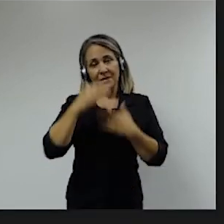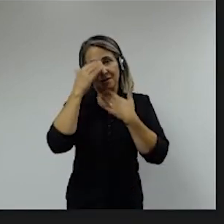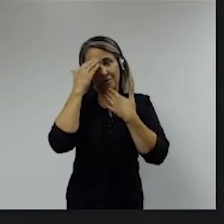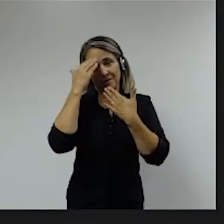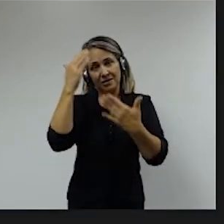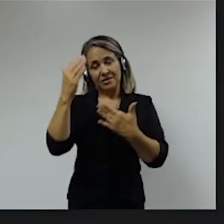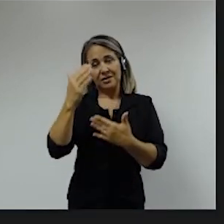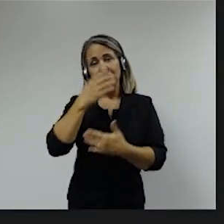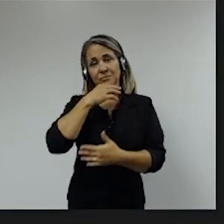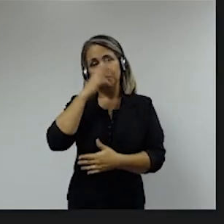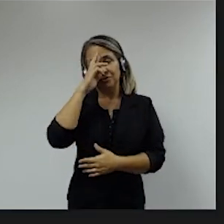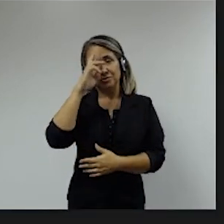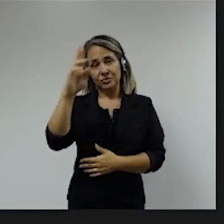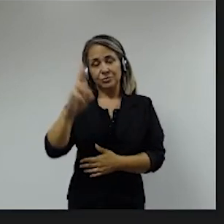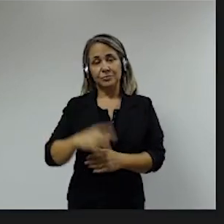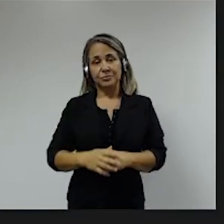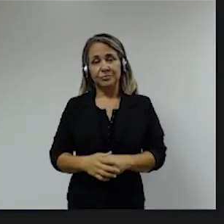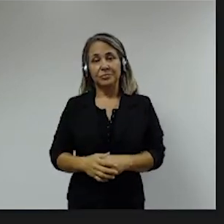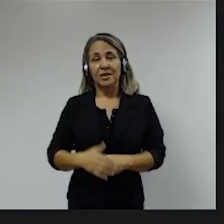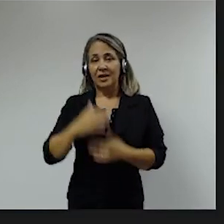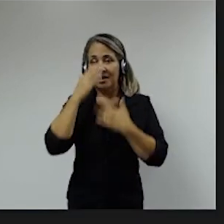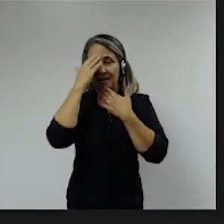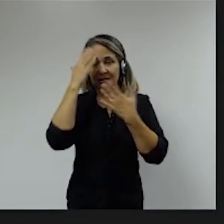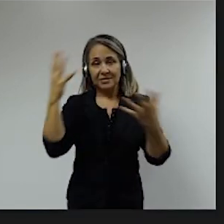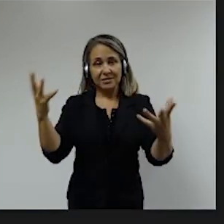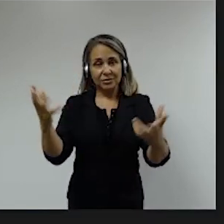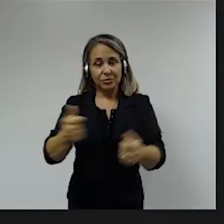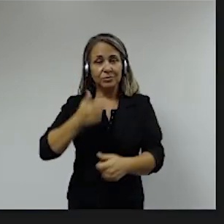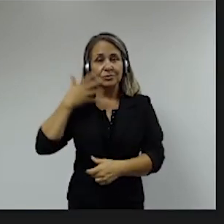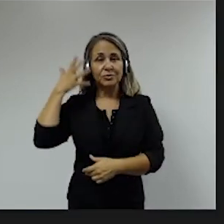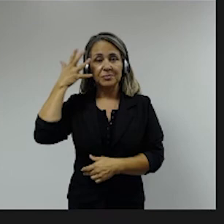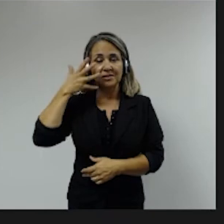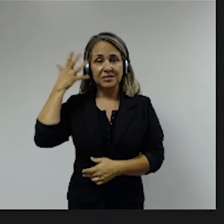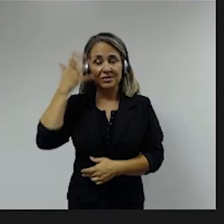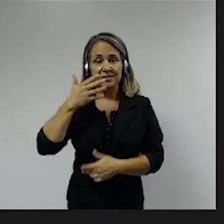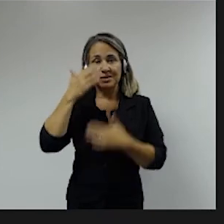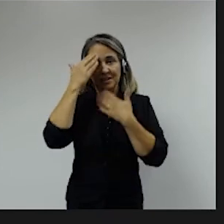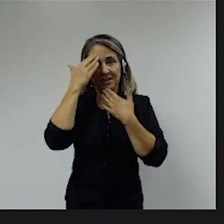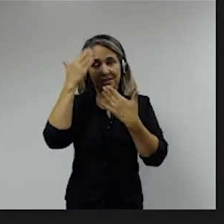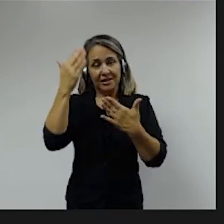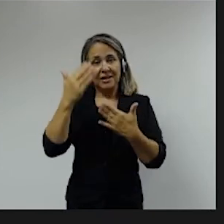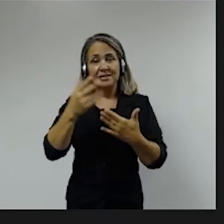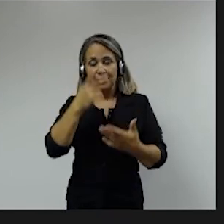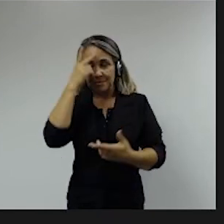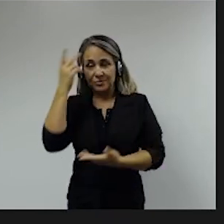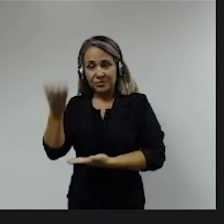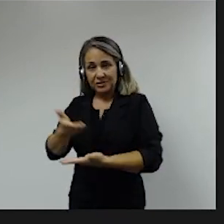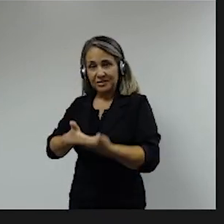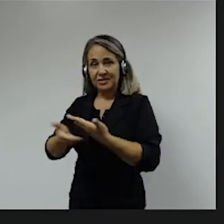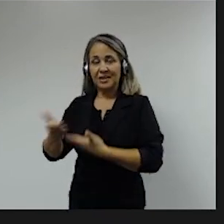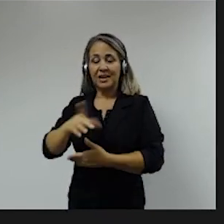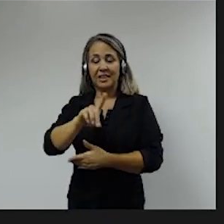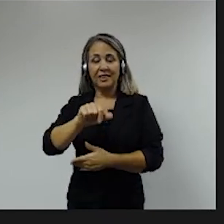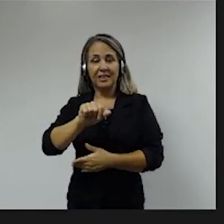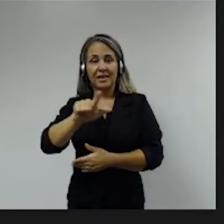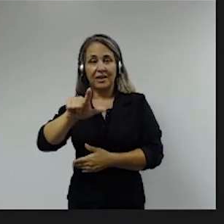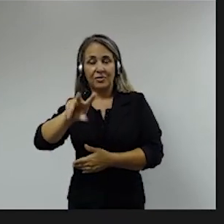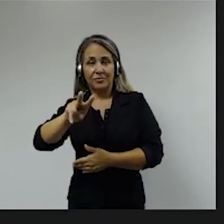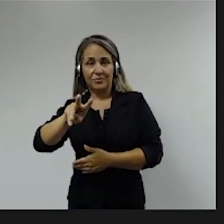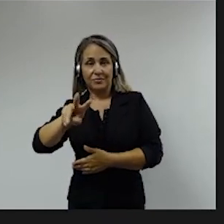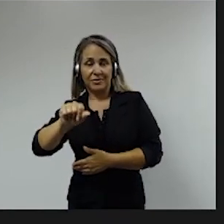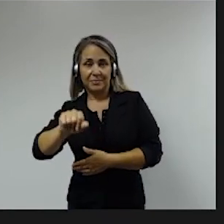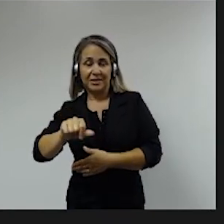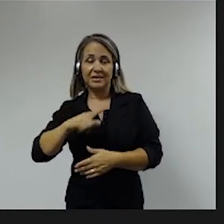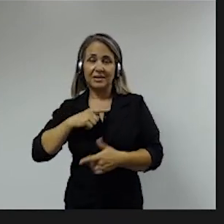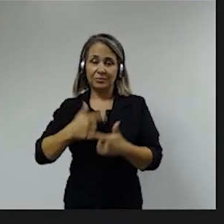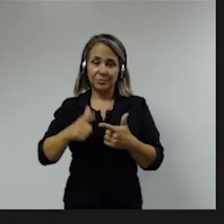Agradeço ao Dr. Sigifroy, agradeço a todos os palestrantes, agradeço a moderadora, a doutora Dalva Maria, que teve um